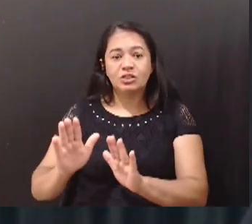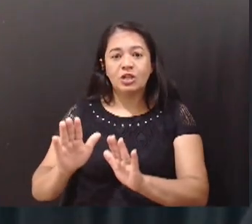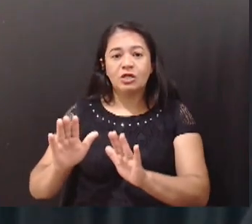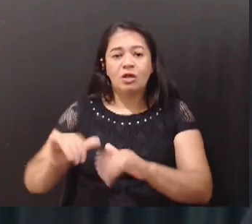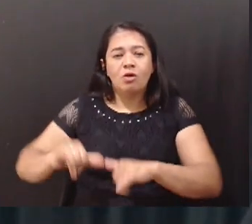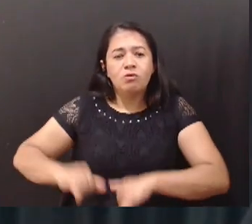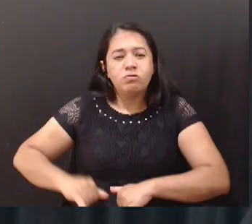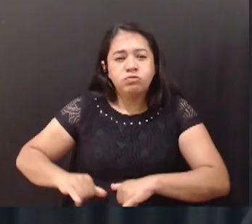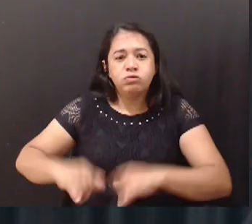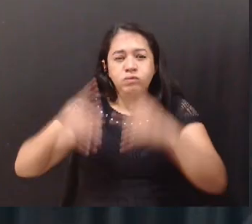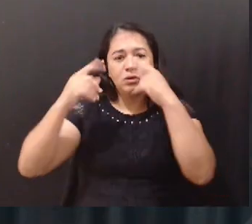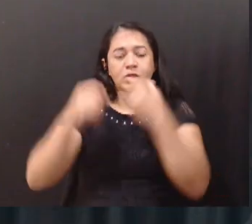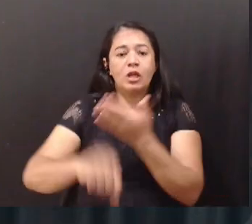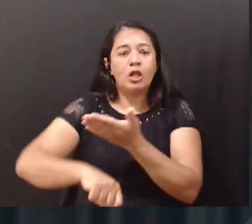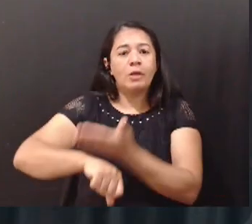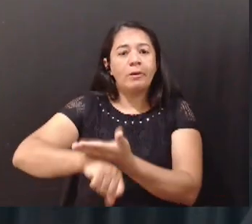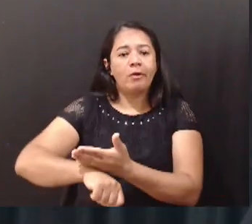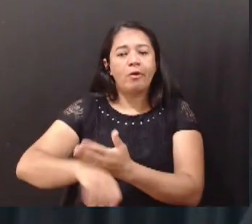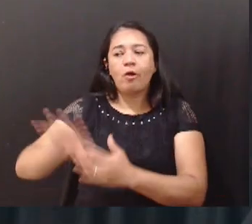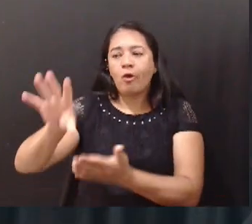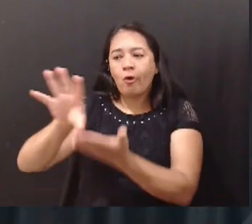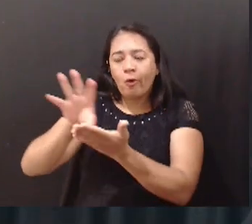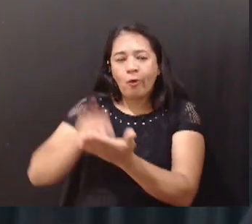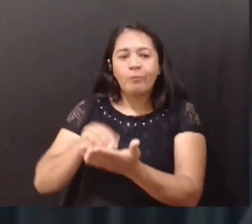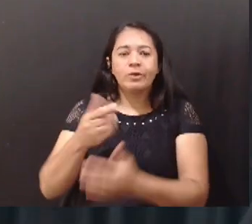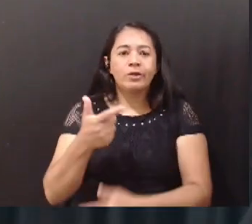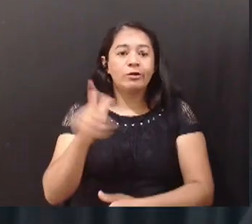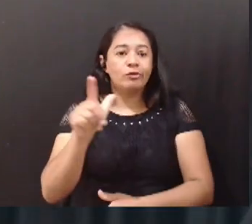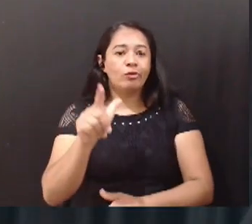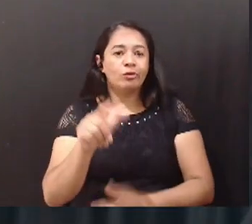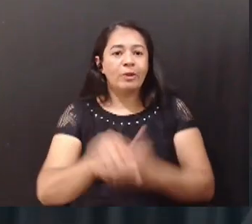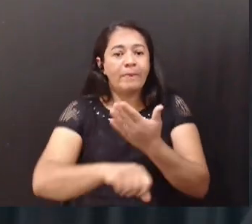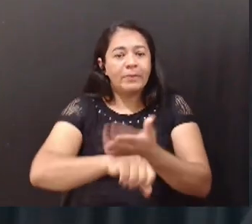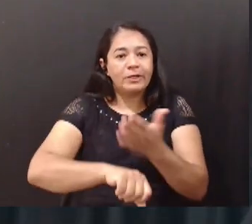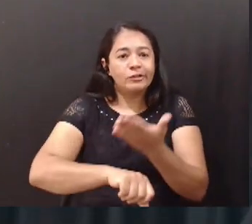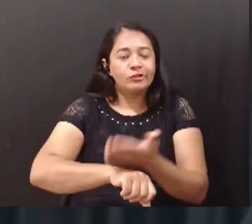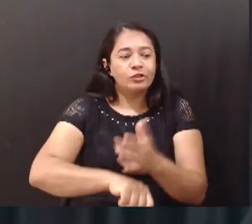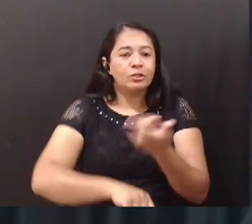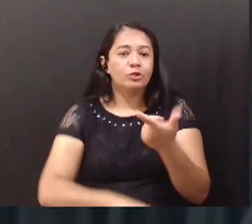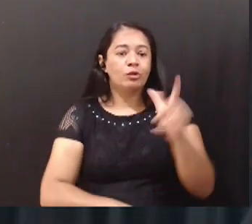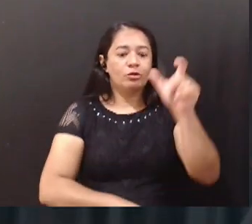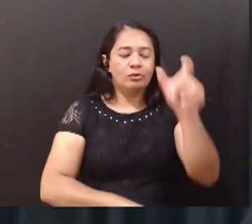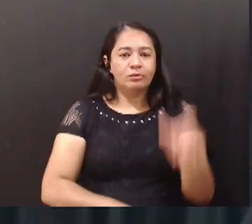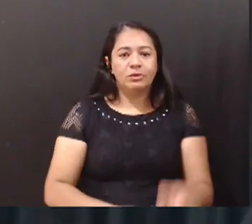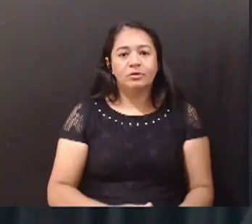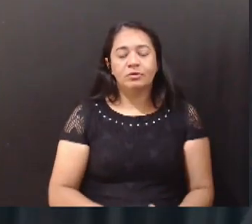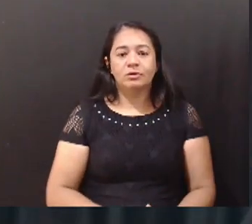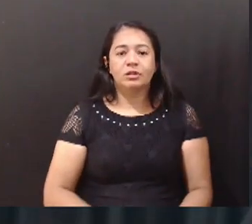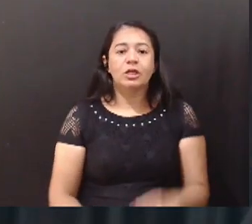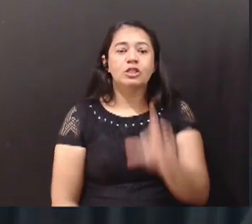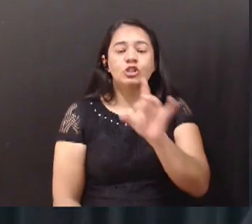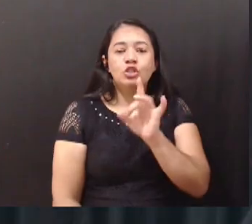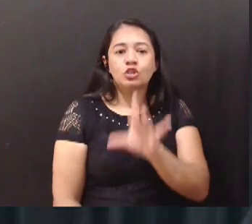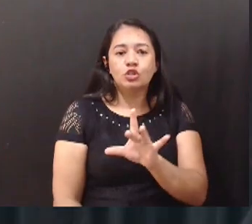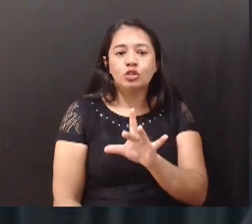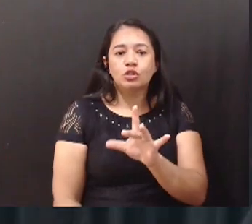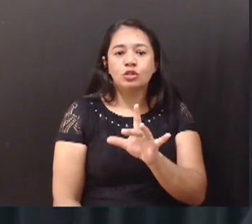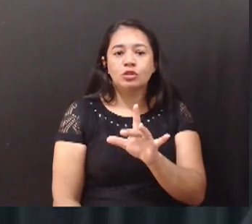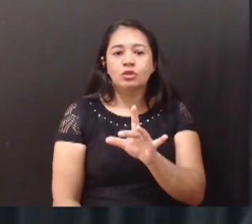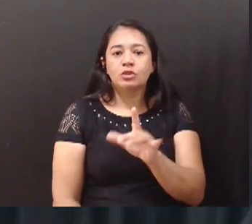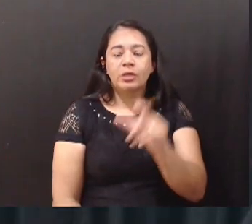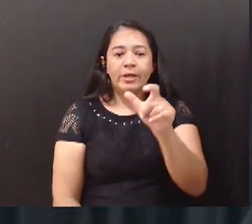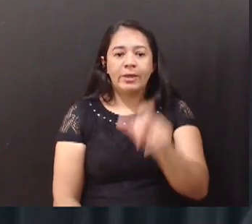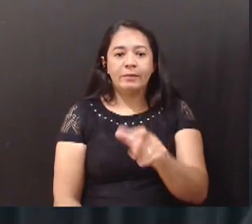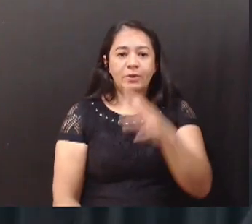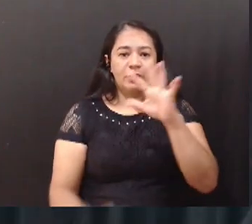esse padrão em outras pessoas. E, no geral, não são só em pessoas da família. Esse